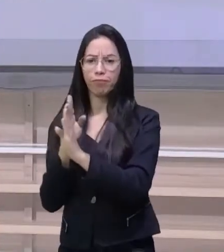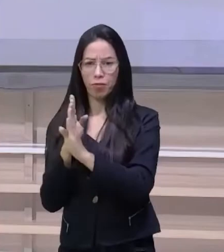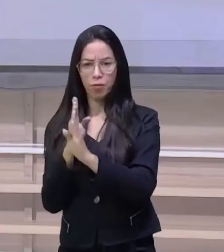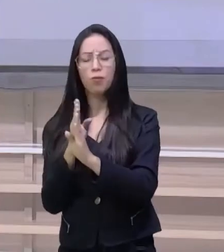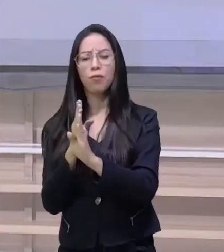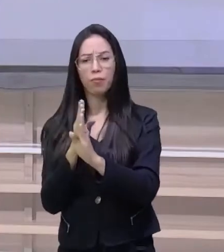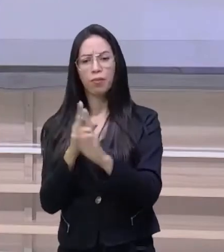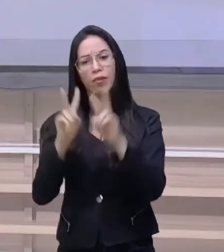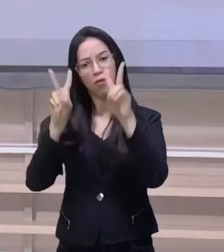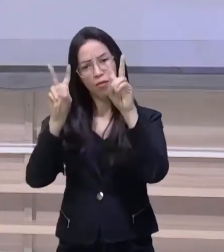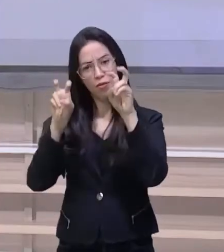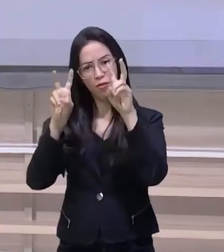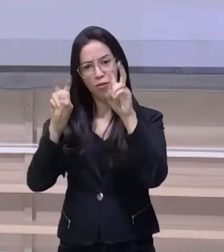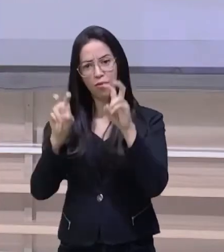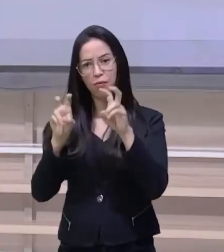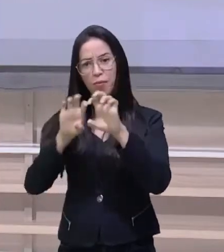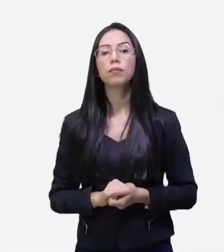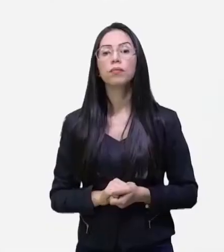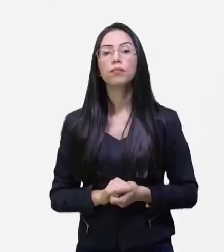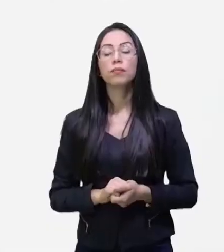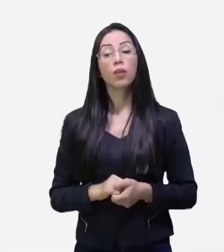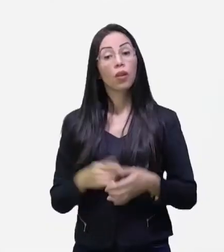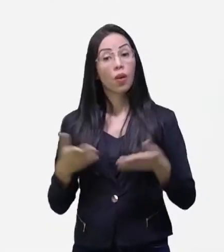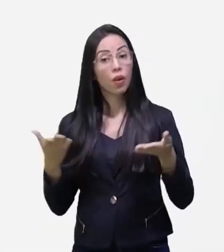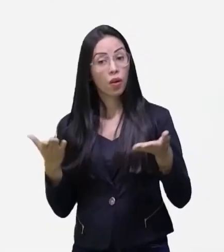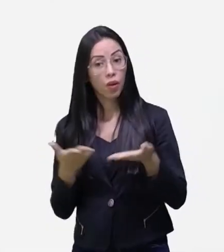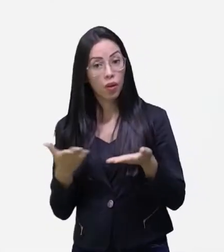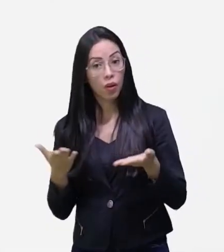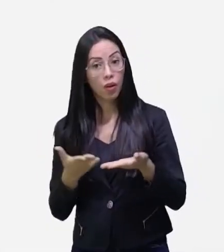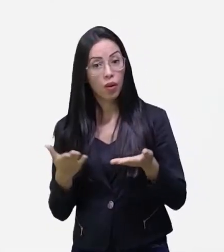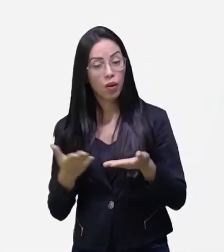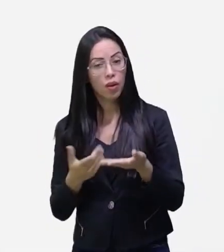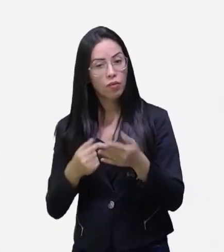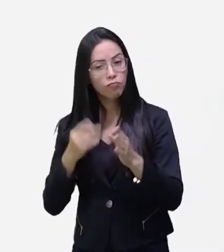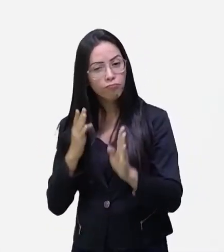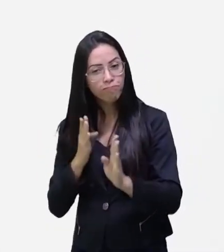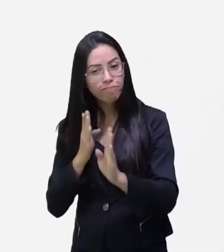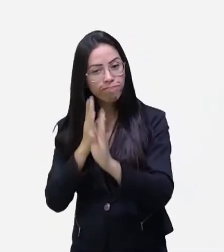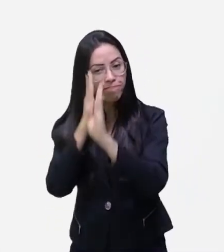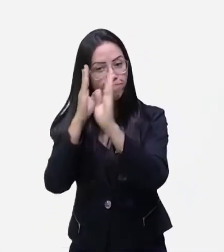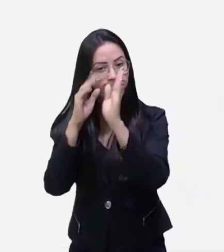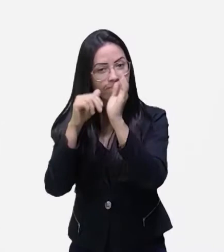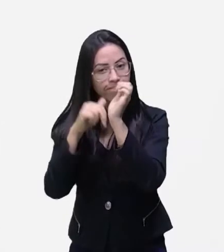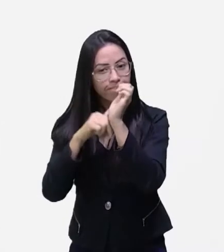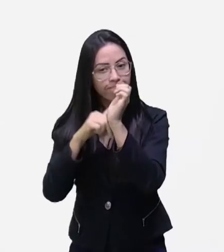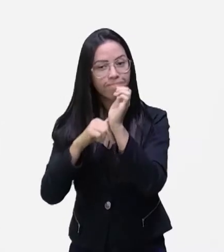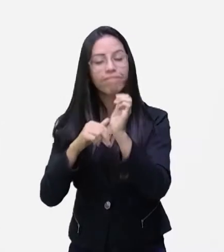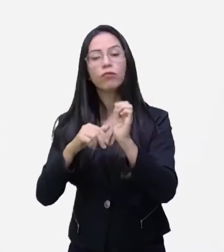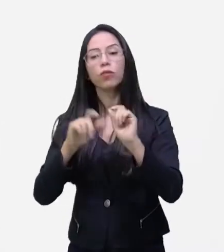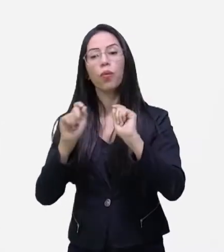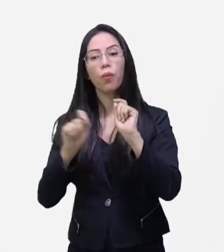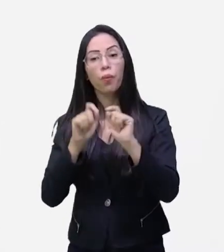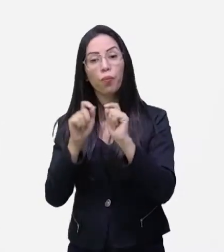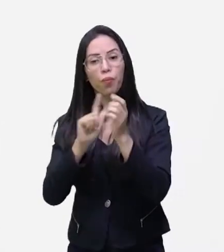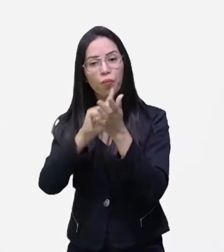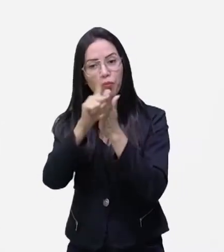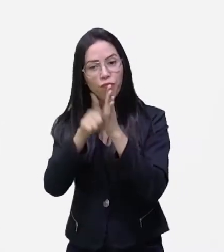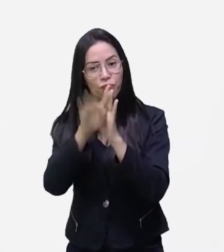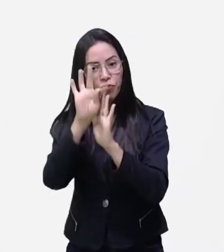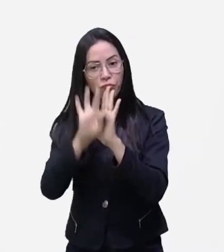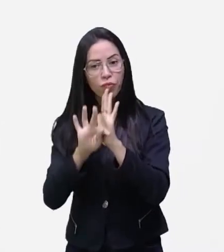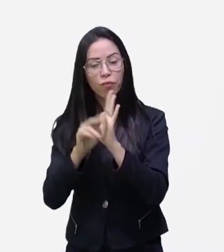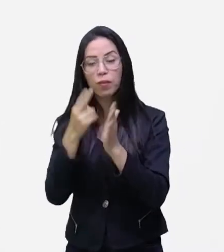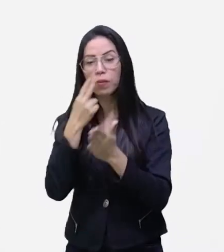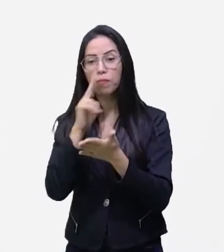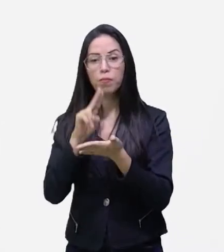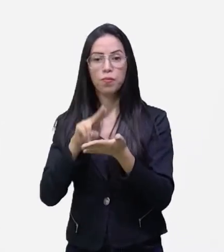desse gênero textual, né? Hoje iremos desvendar os segredos do gênero textual carta e